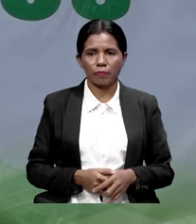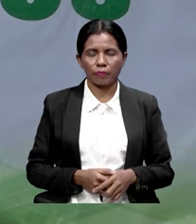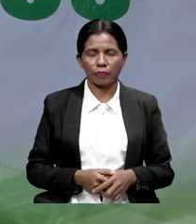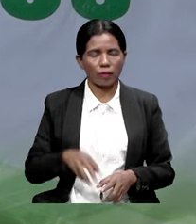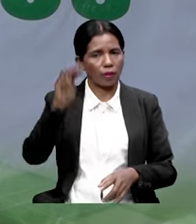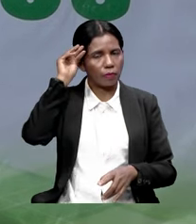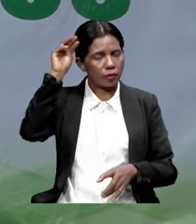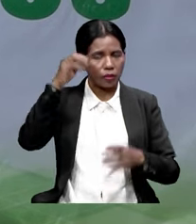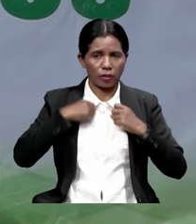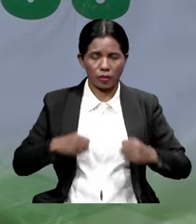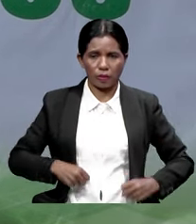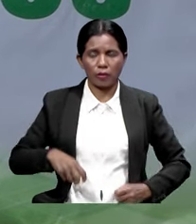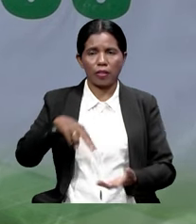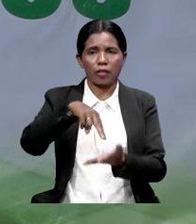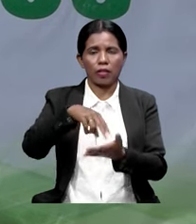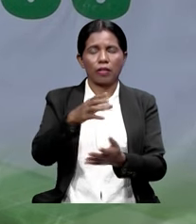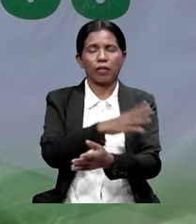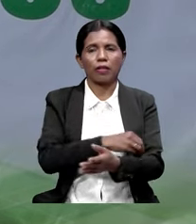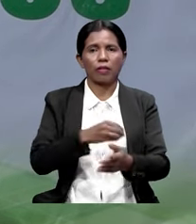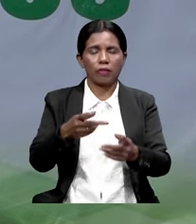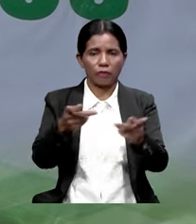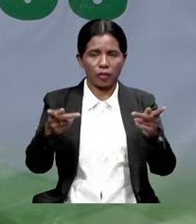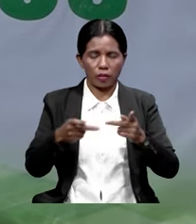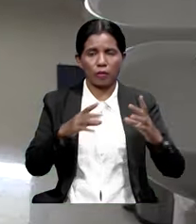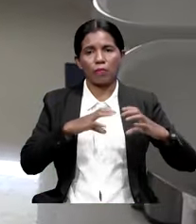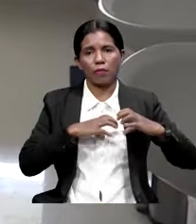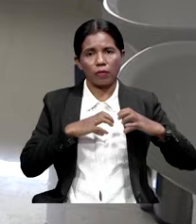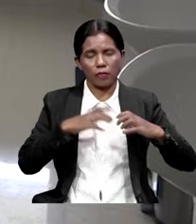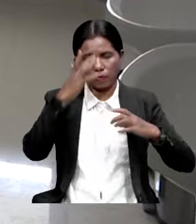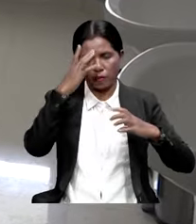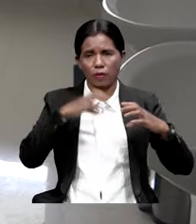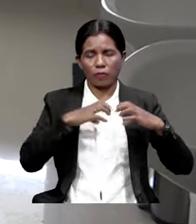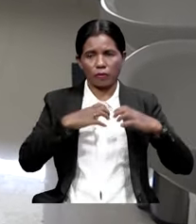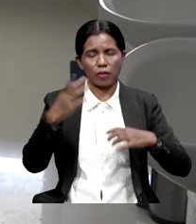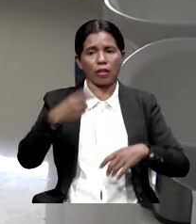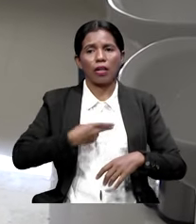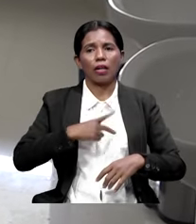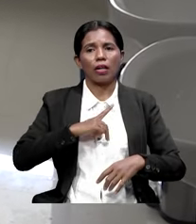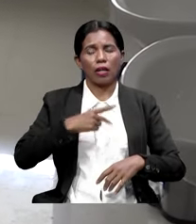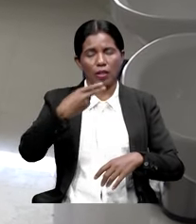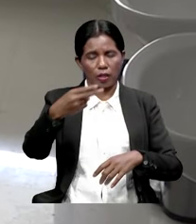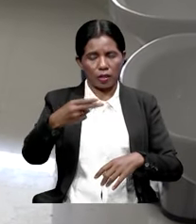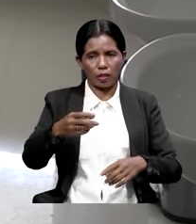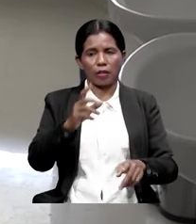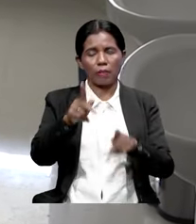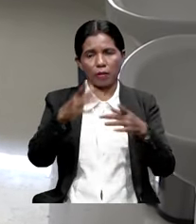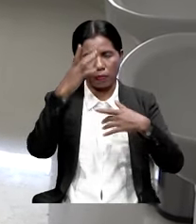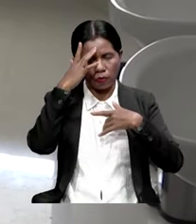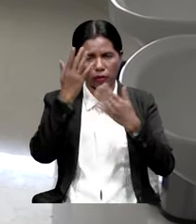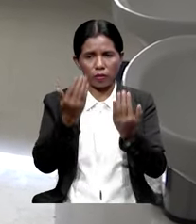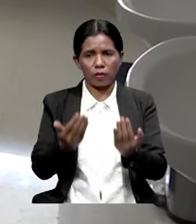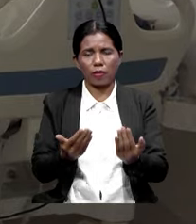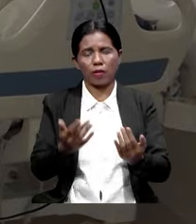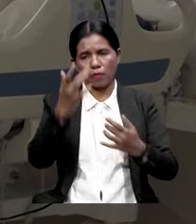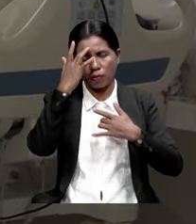Ministério da Saúde estabeleceu no Centro Cuidado Paliativo Xihalahané o dejalo tratamento para paciente iracnebe moras crônico, liu-liu